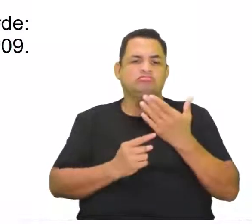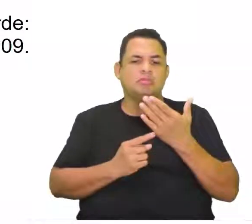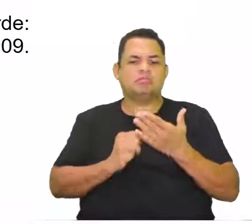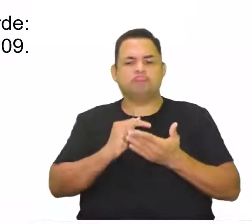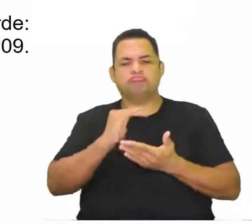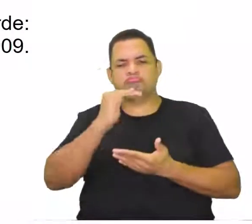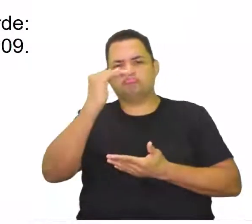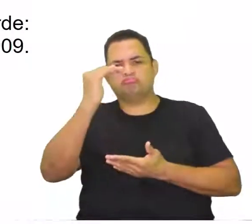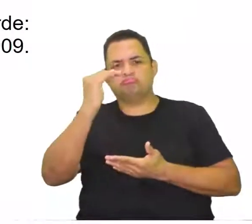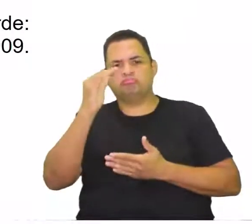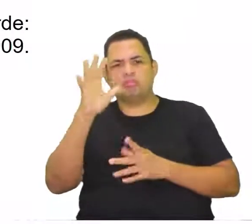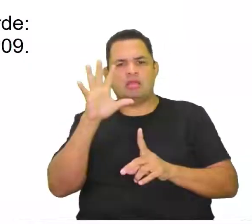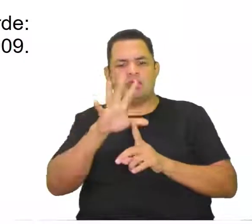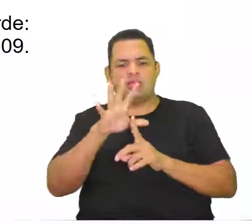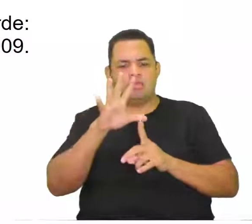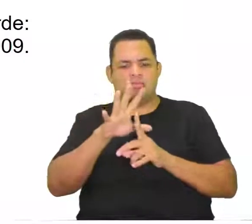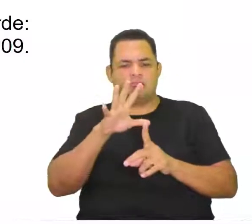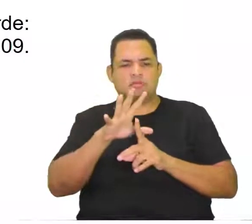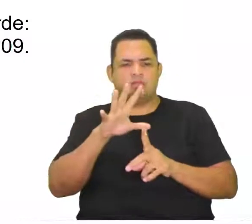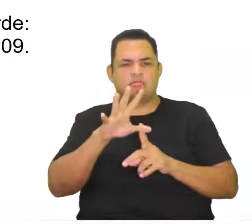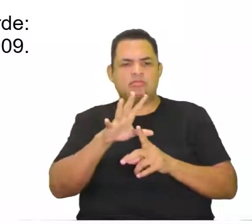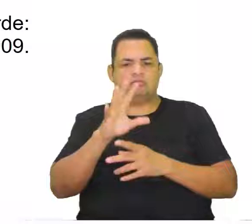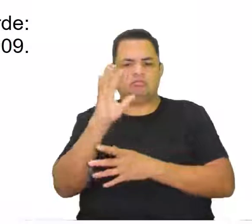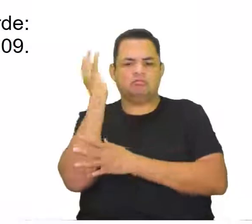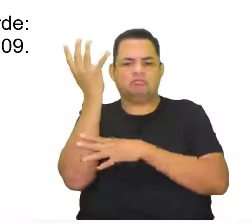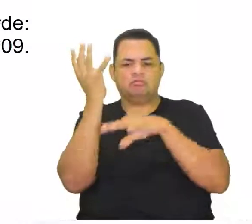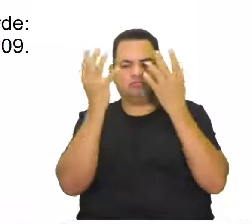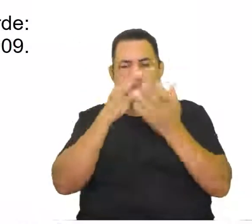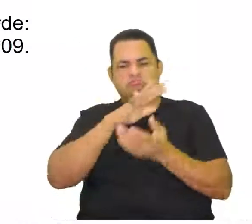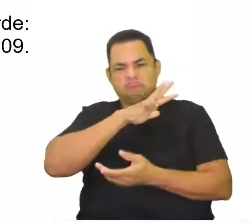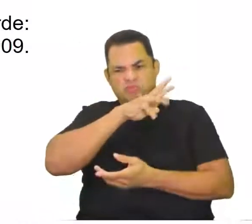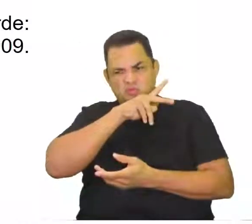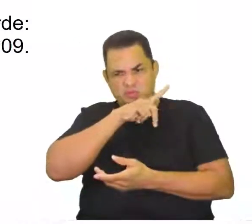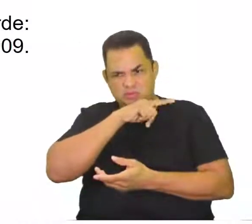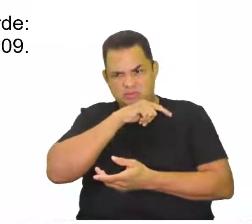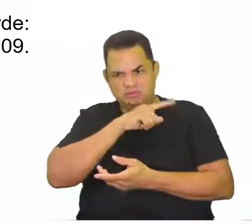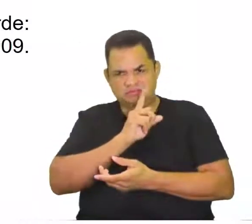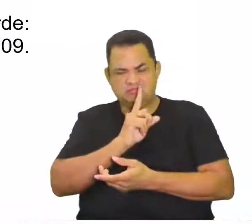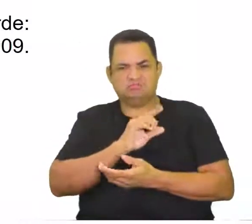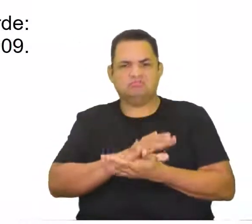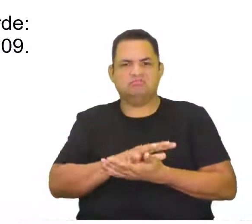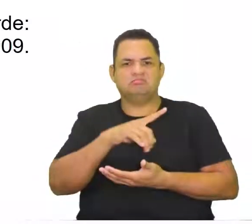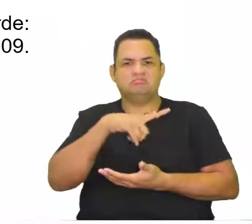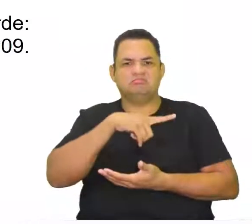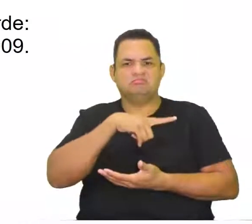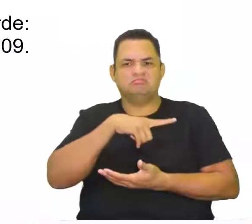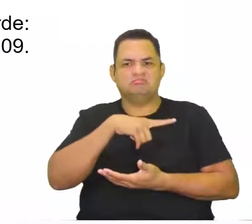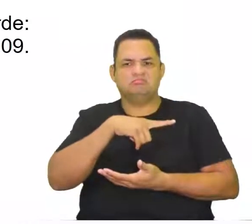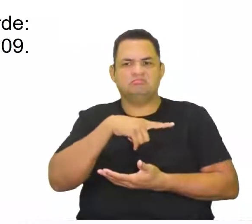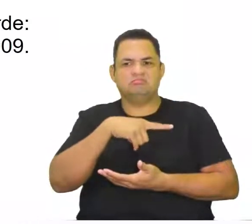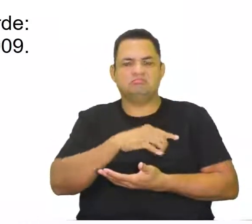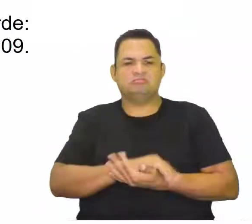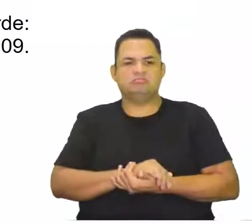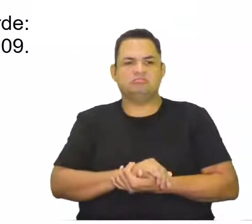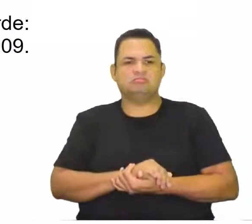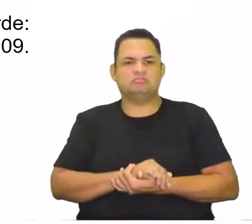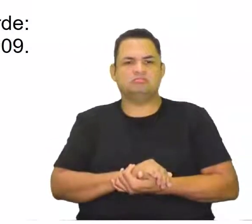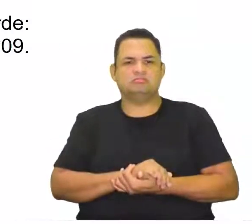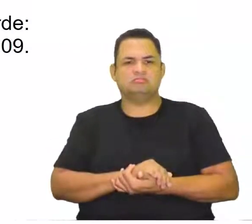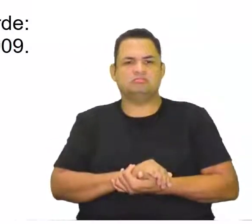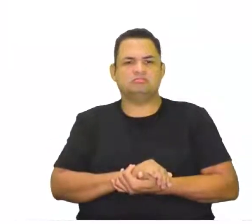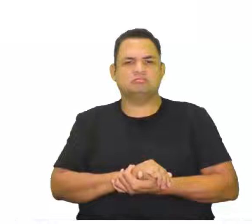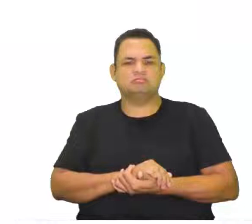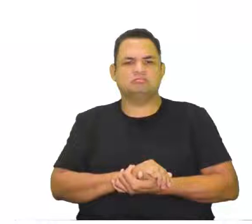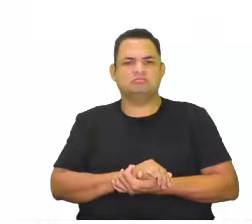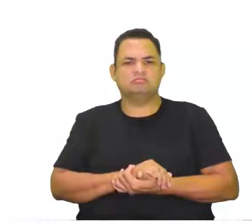nível impactos ambientais negativos. E aí a gente tem a fonte dessa informação